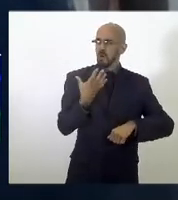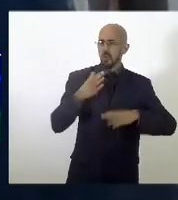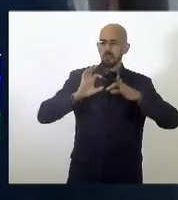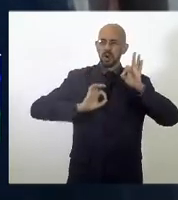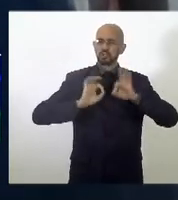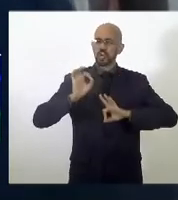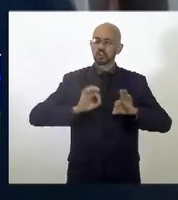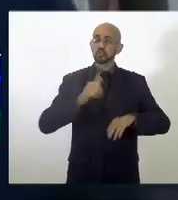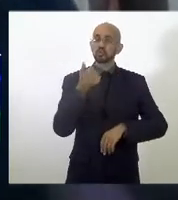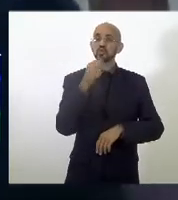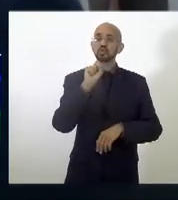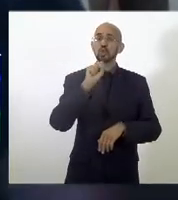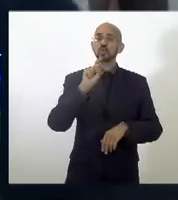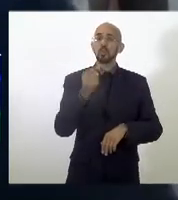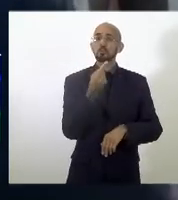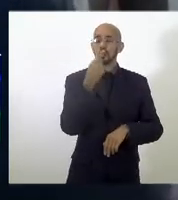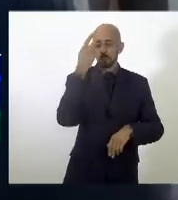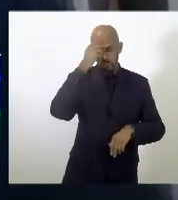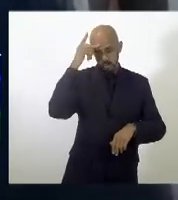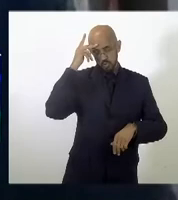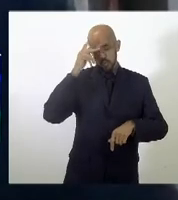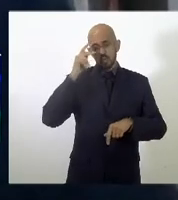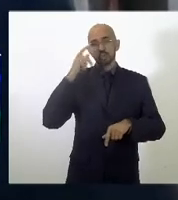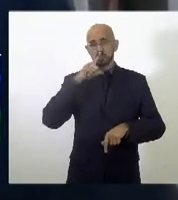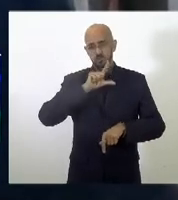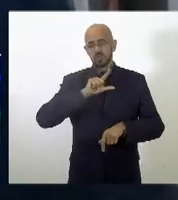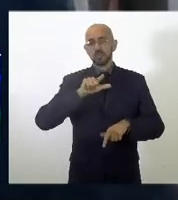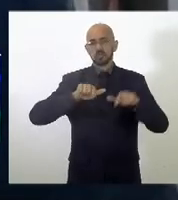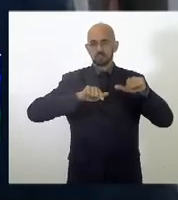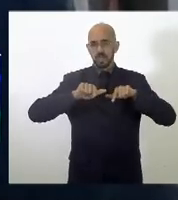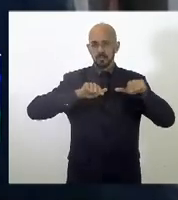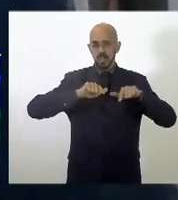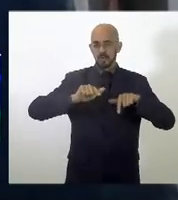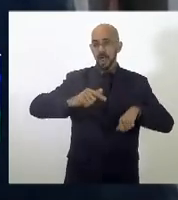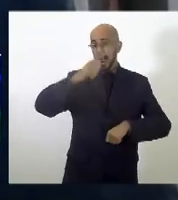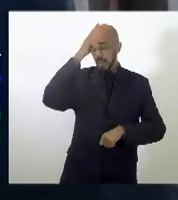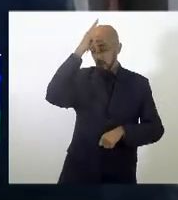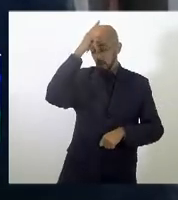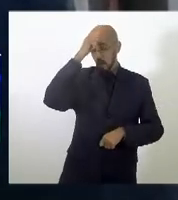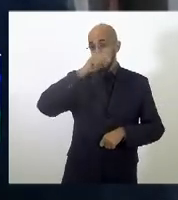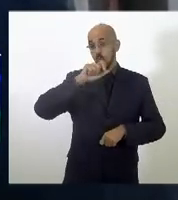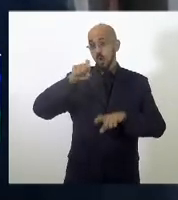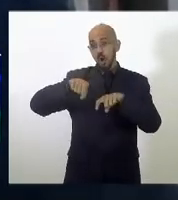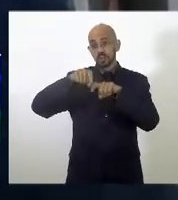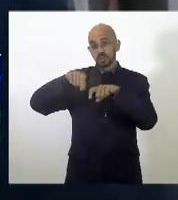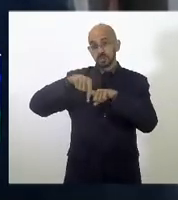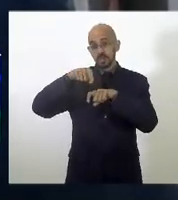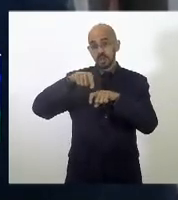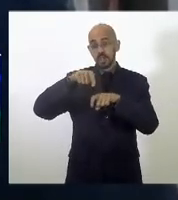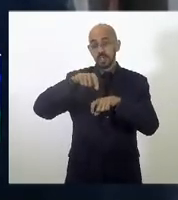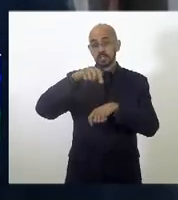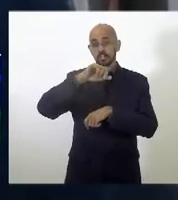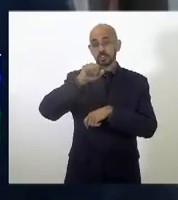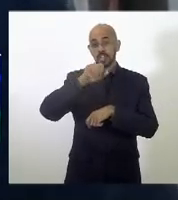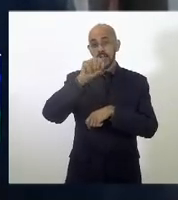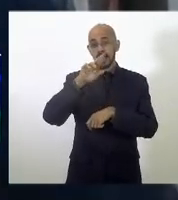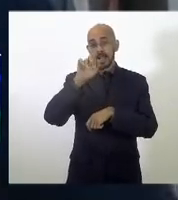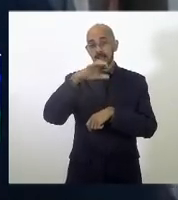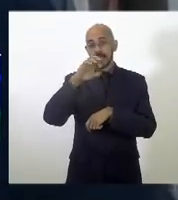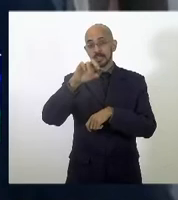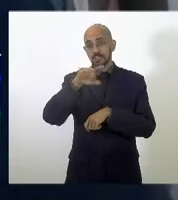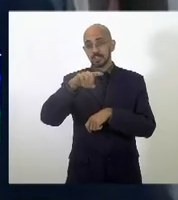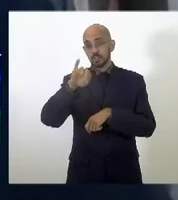pessoas foram empregadas nas seguintes favelas: Alemão, Rocinha, Jacarezinho,